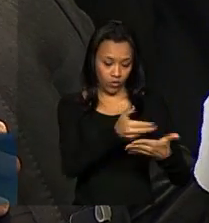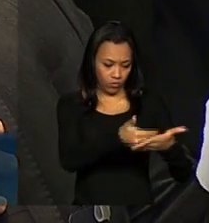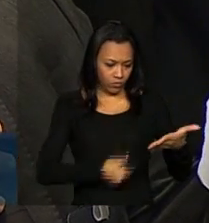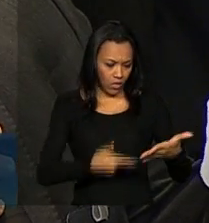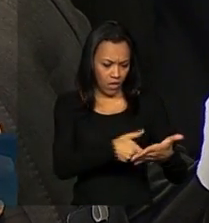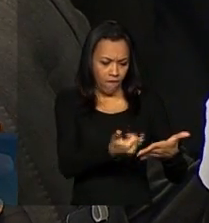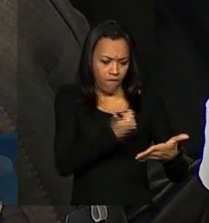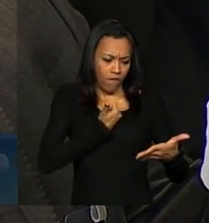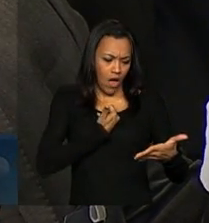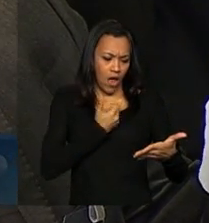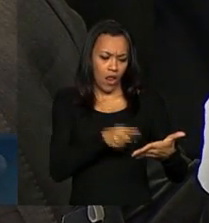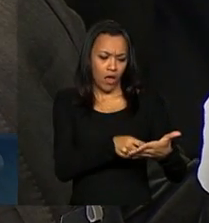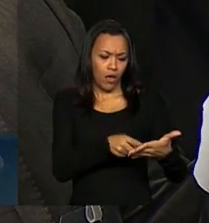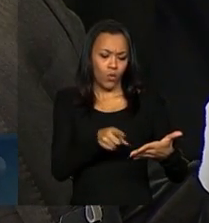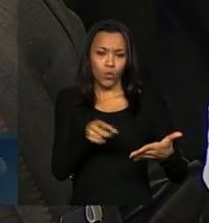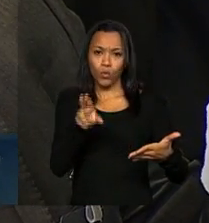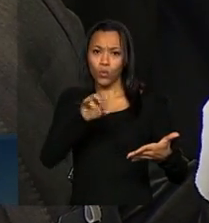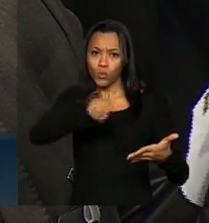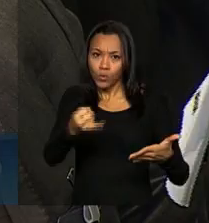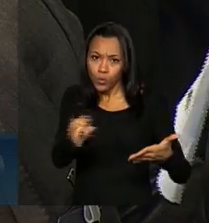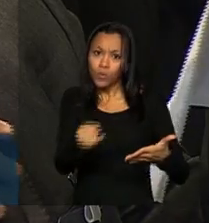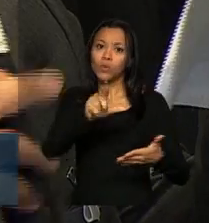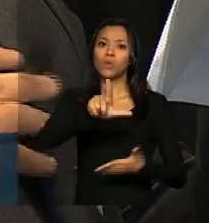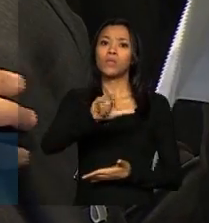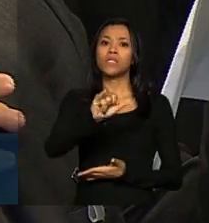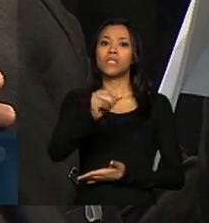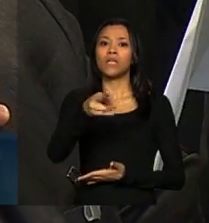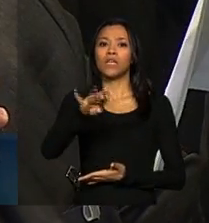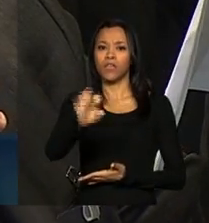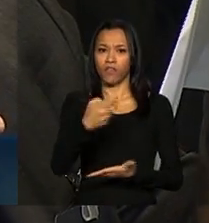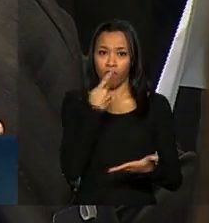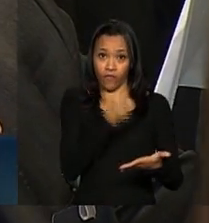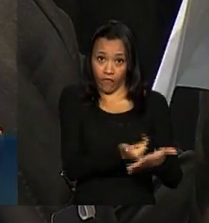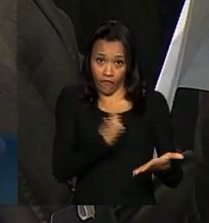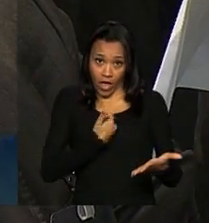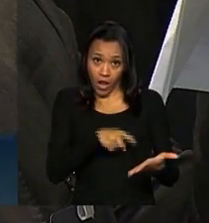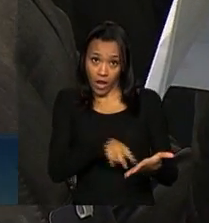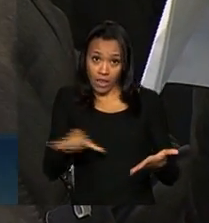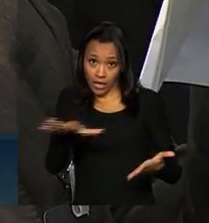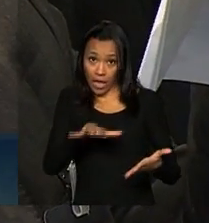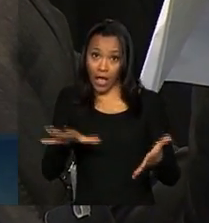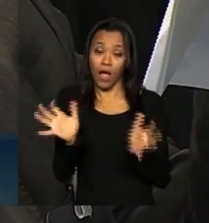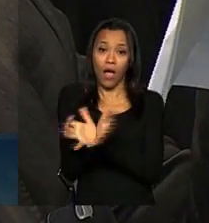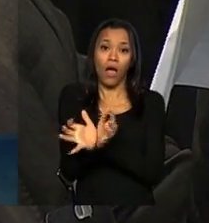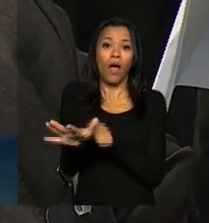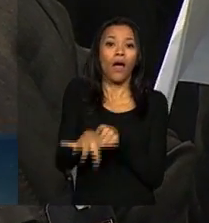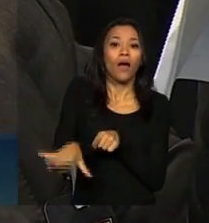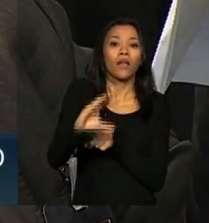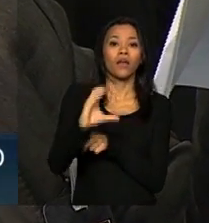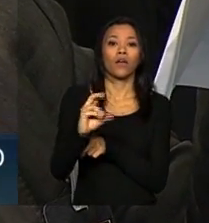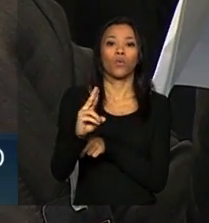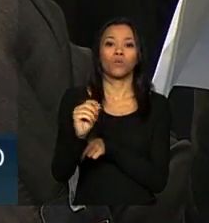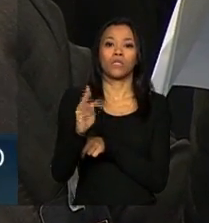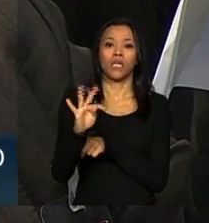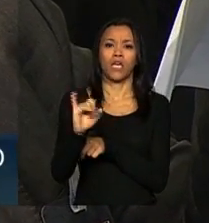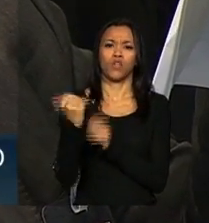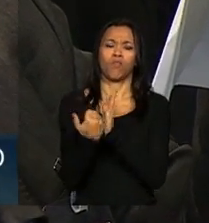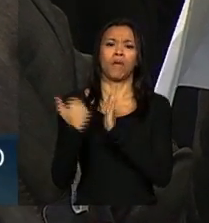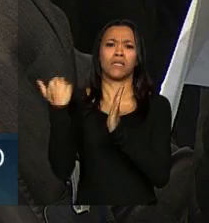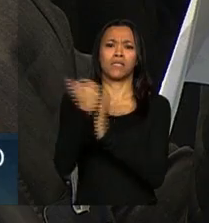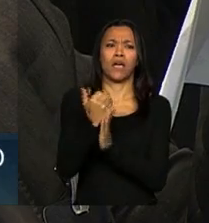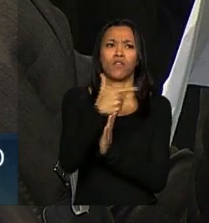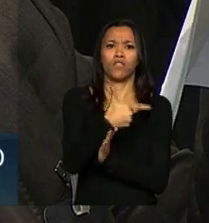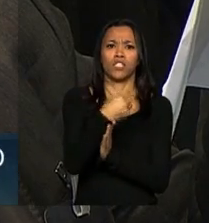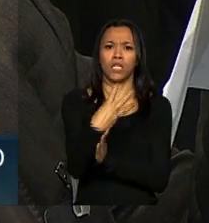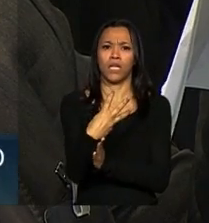de recursos a taxas de juros livres de mercado para a próxima safra. Aí ele diz aqui, ó, na modalidade de custeio, esses juros livres passaram de 23 bi